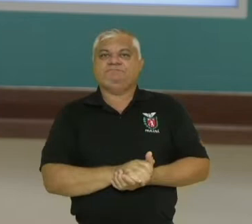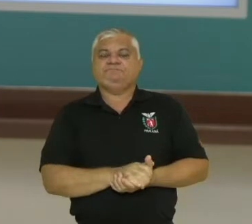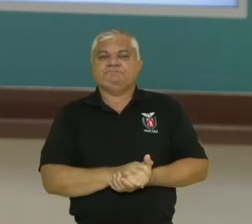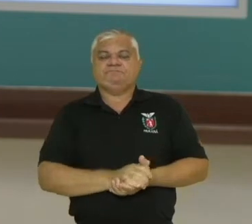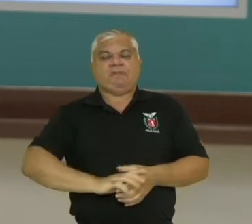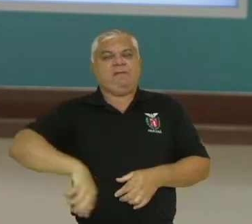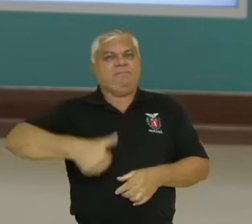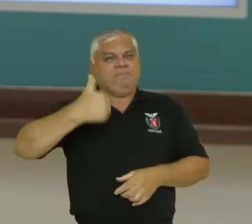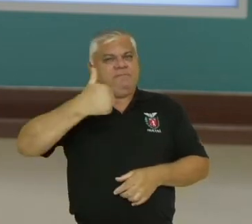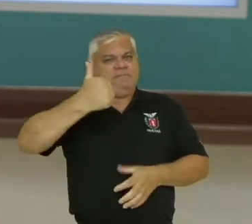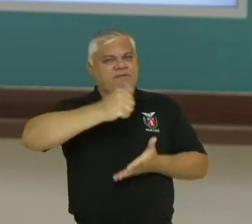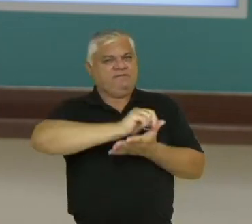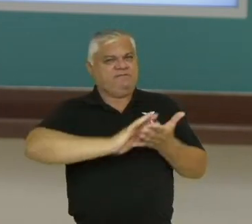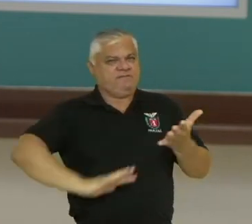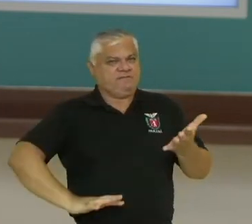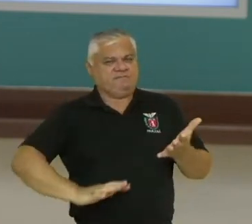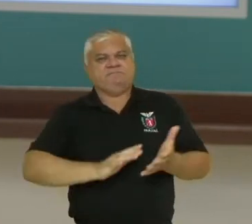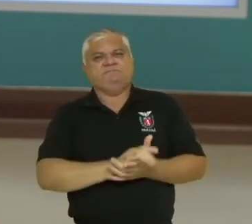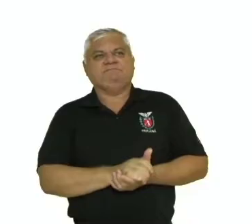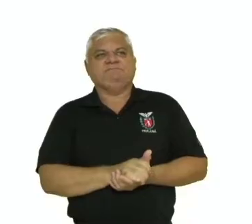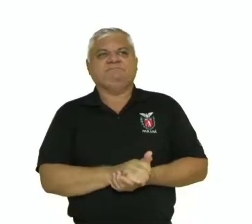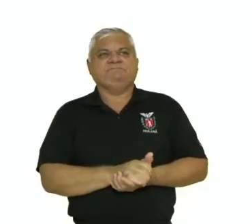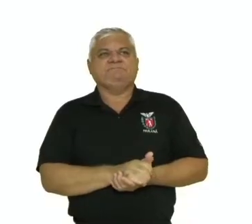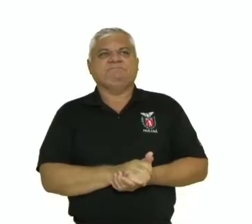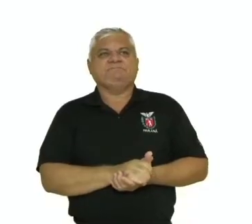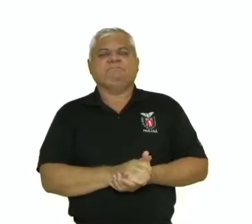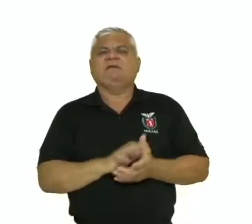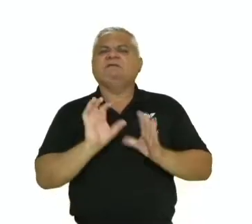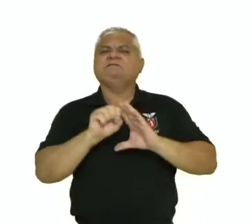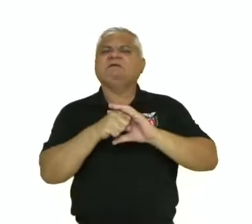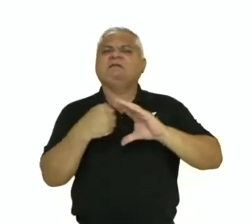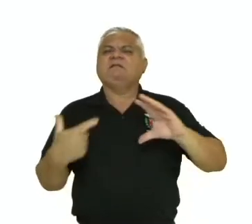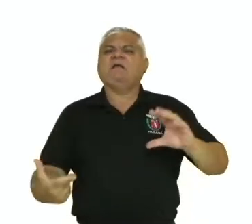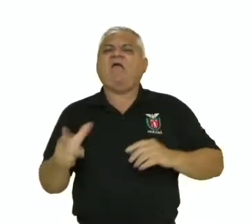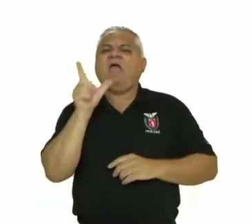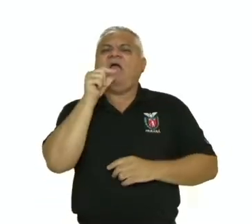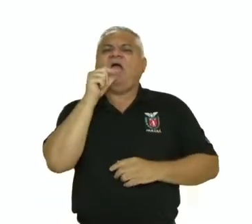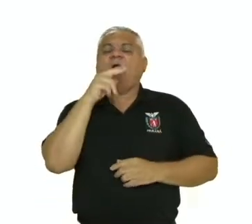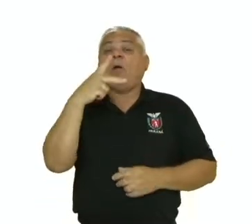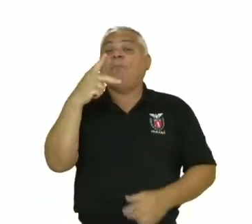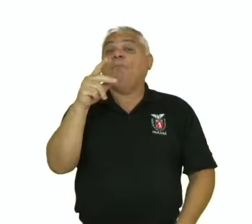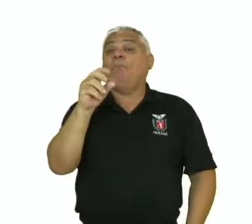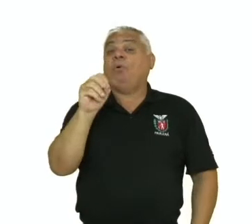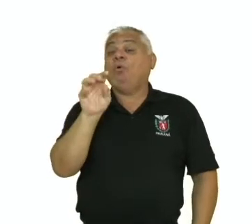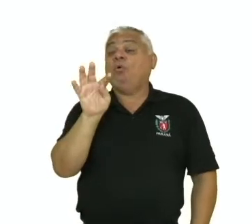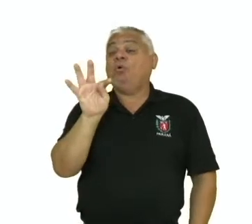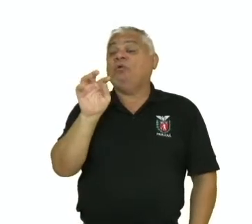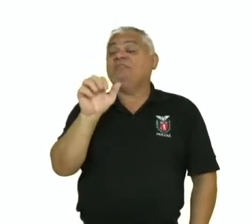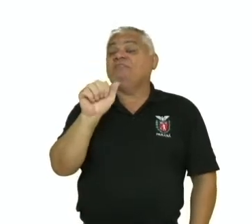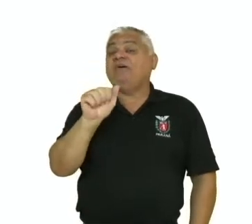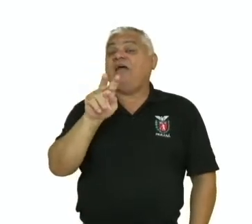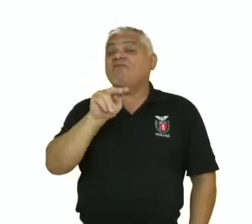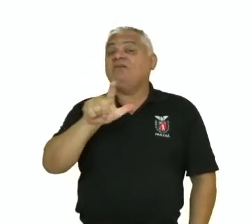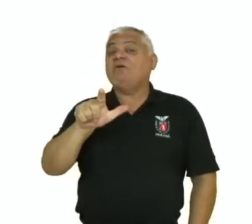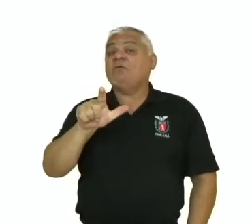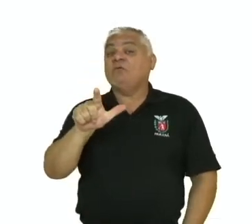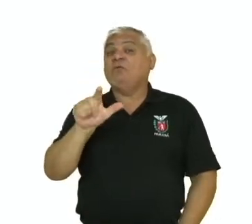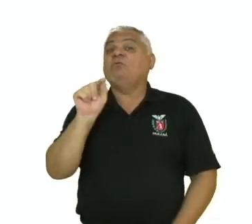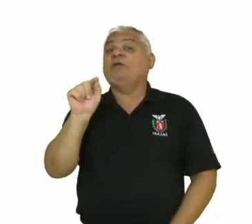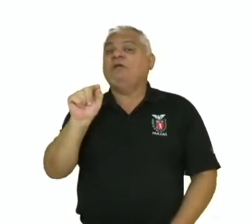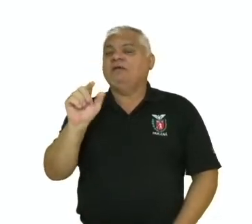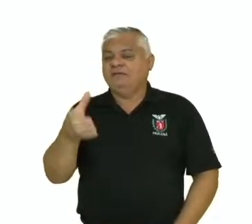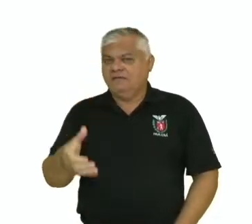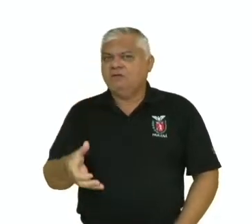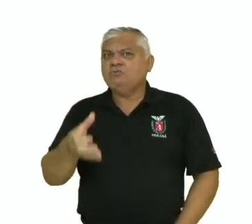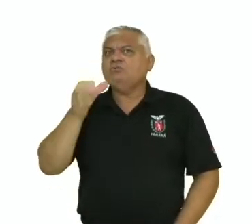E nós vamos para a nossa primeira atividade. Quais são as características da água potável? Então, a água potável é aquela que a